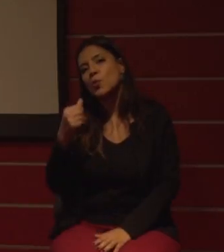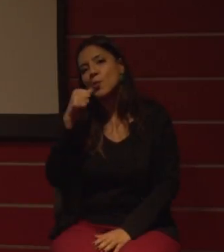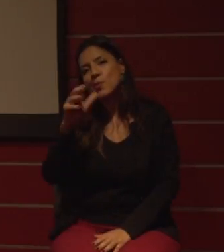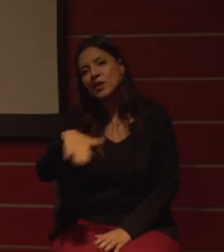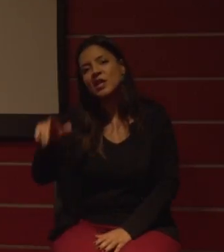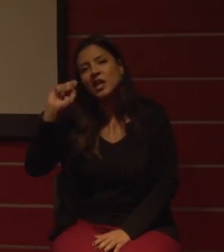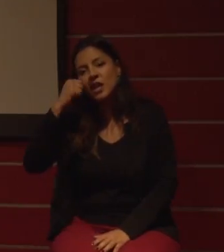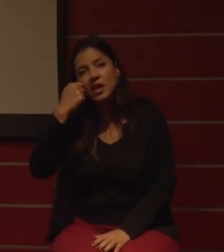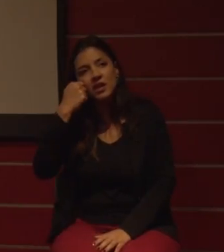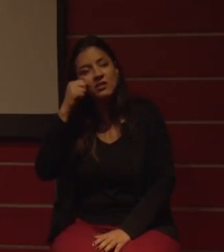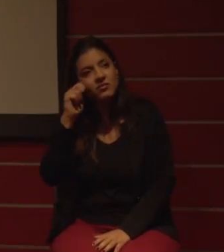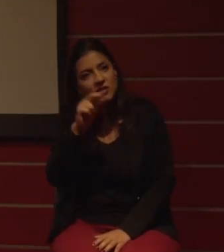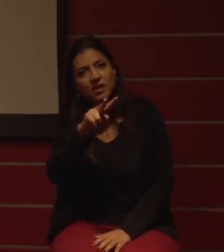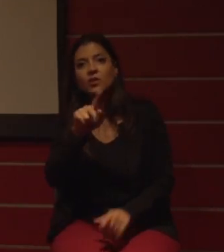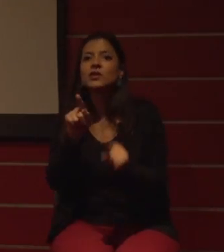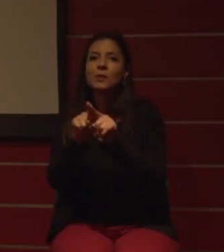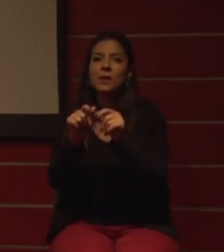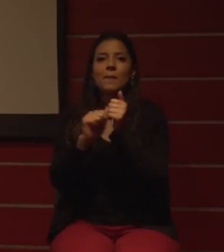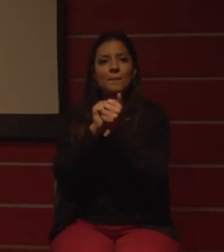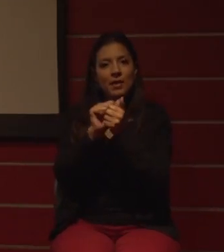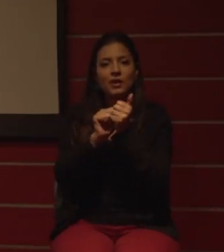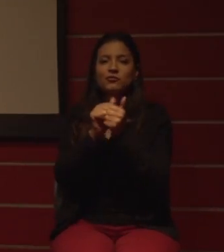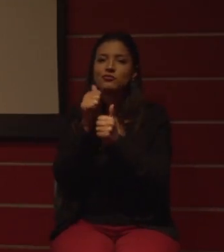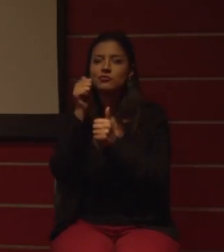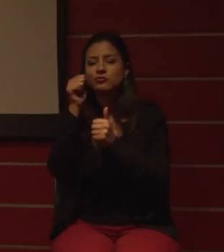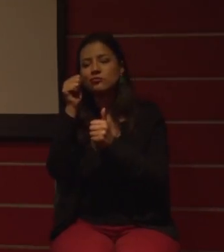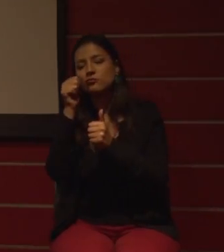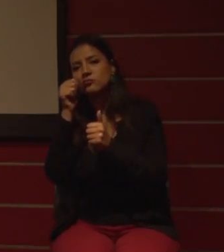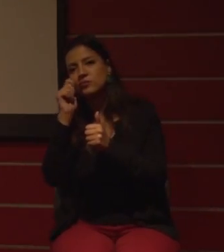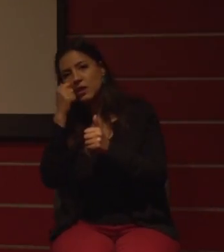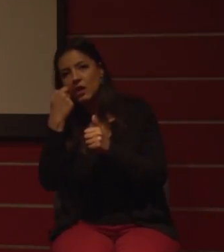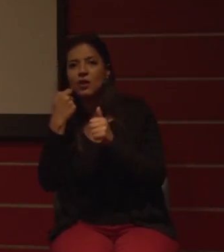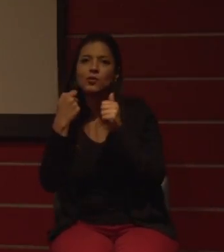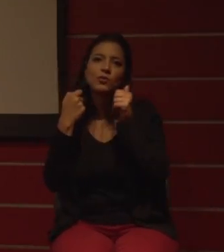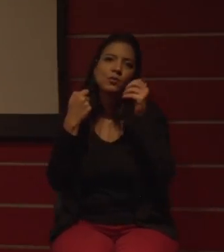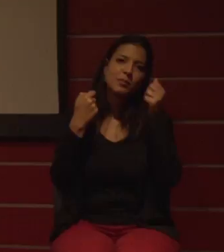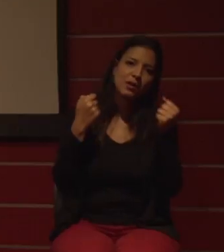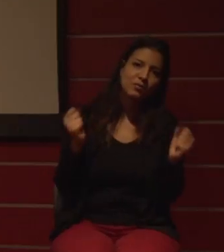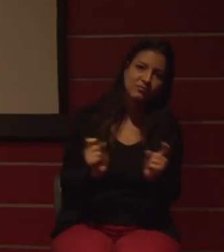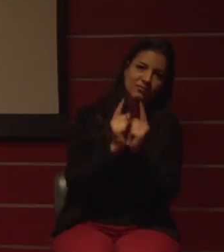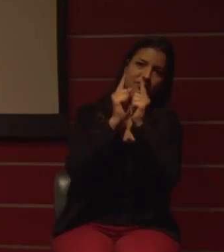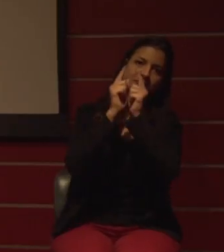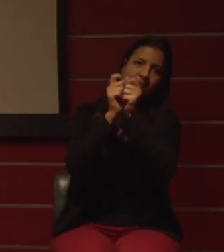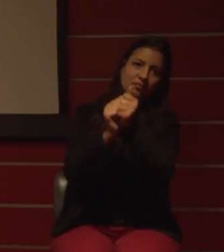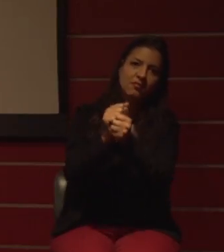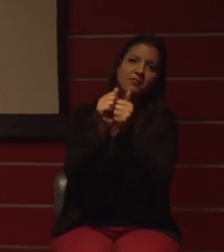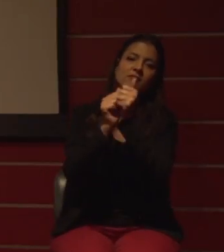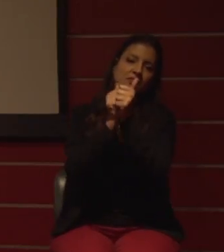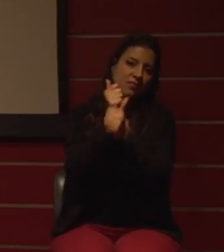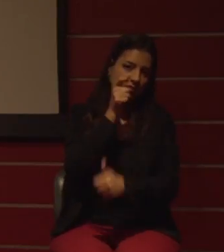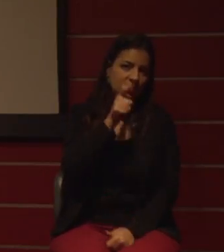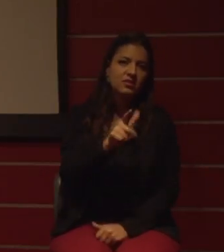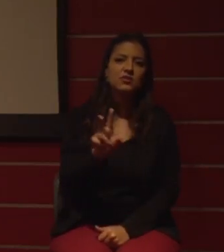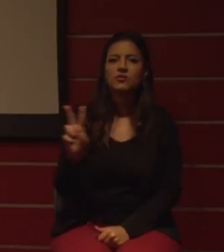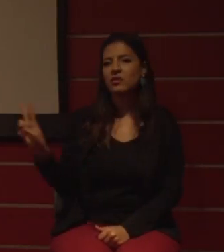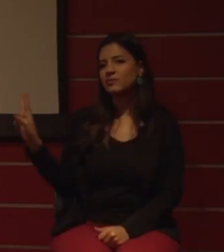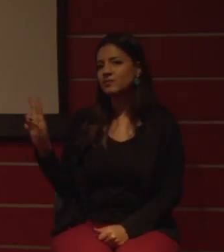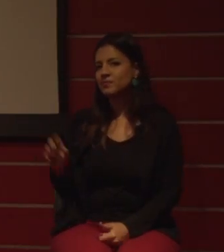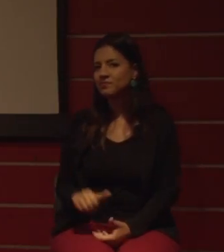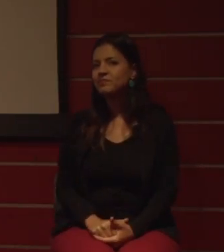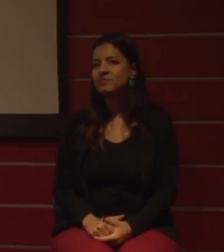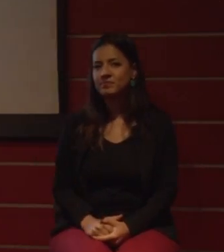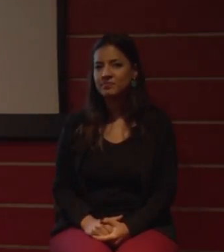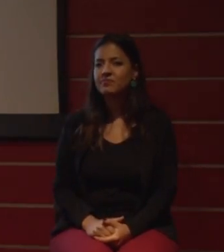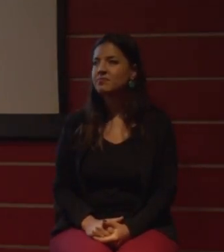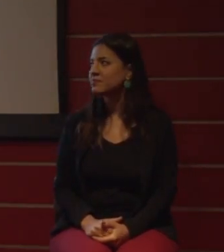negras nesse beijo interracial uma coisa interessante de de se ver